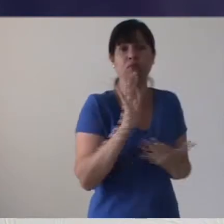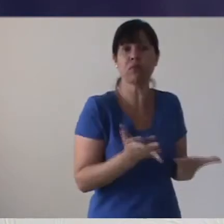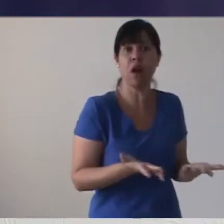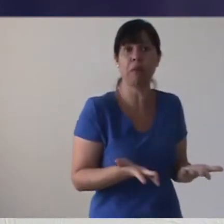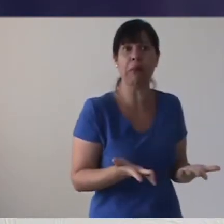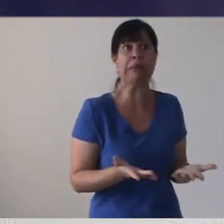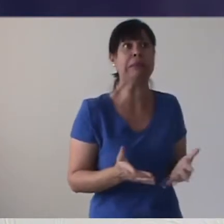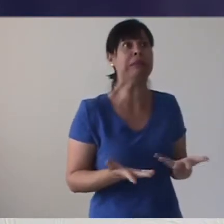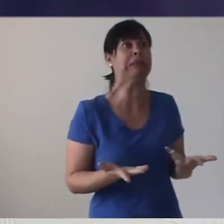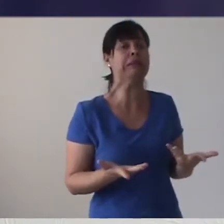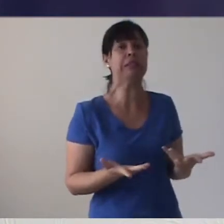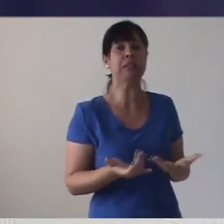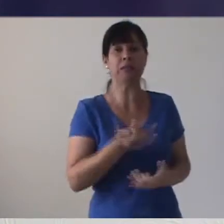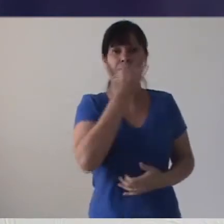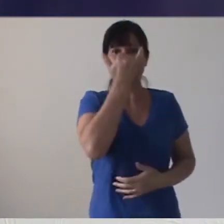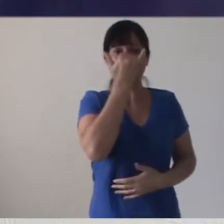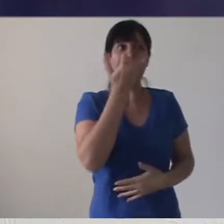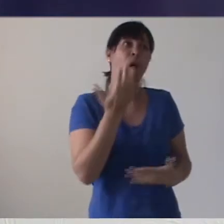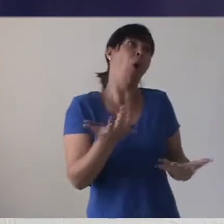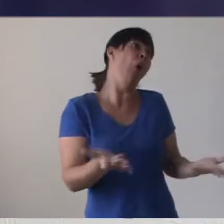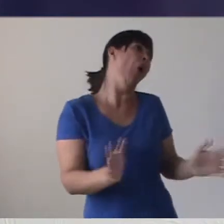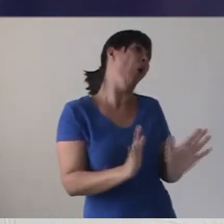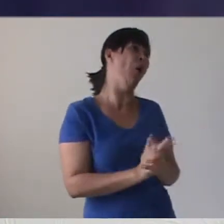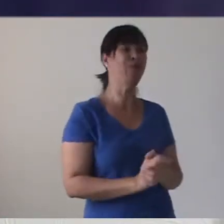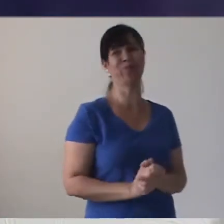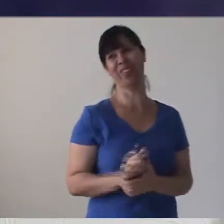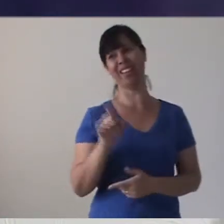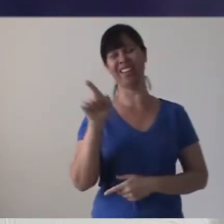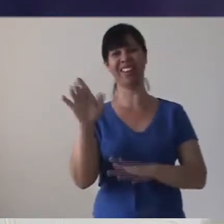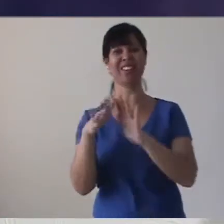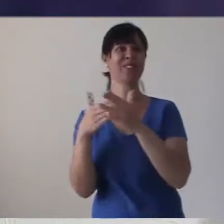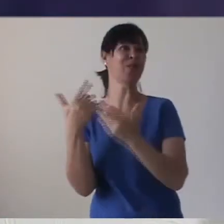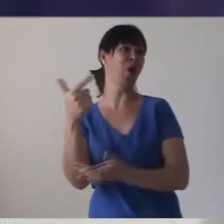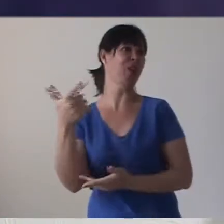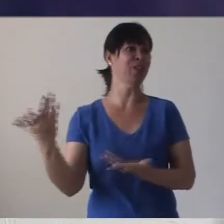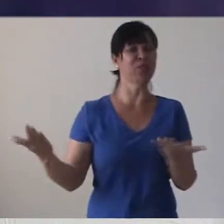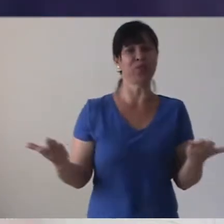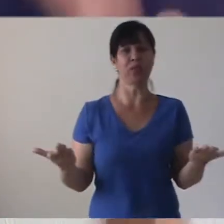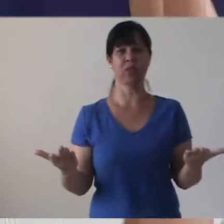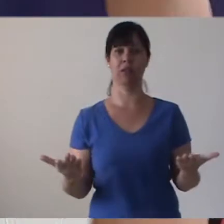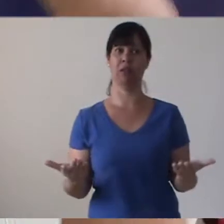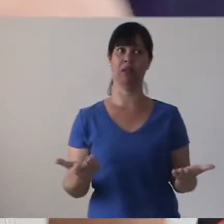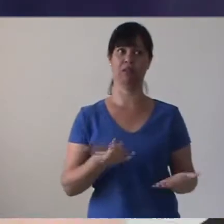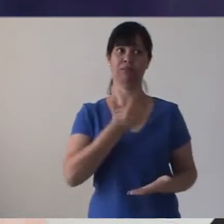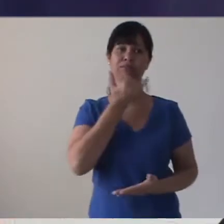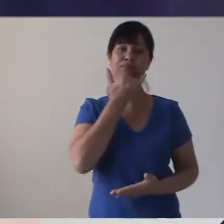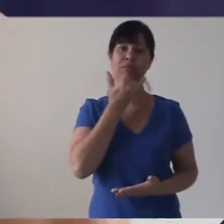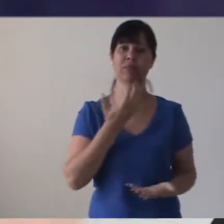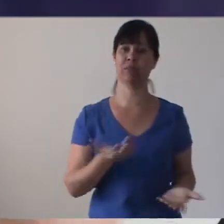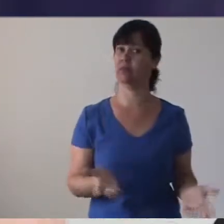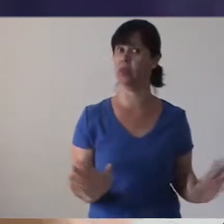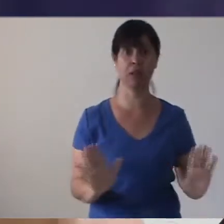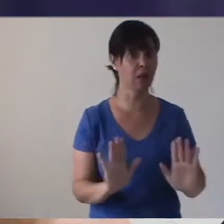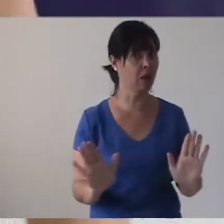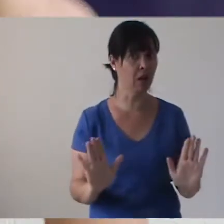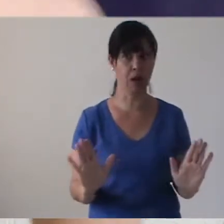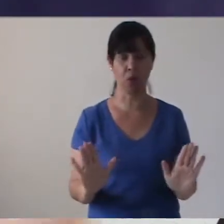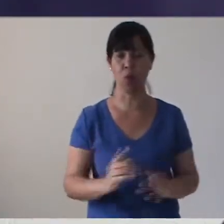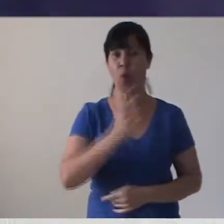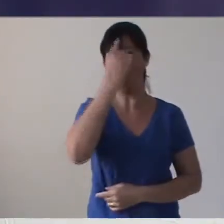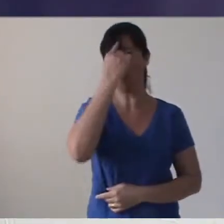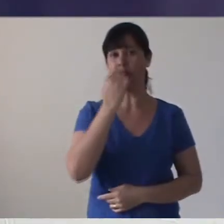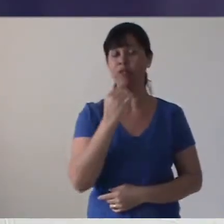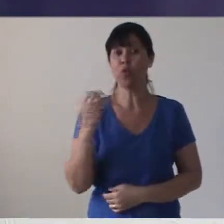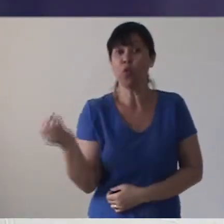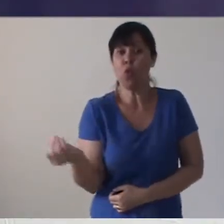Ele não vai poder usar a desculpa de, ah, na outra não tinha. Tá, mas o perfil do professor agora